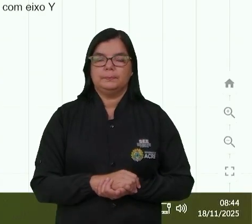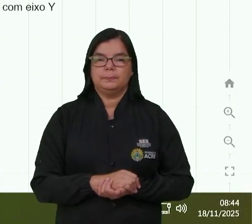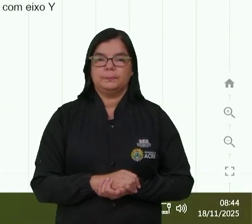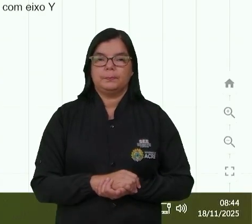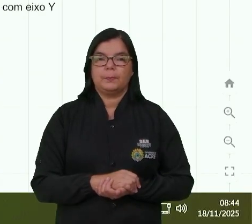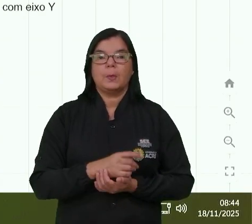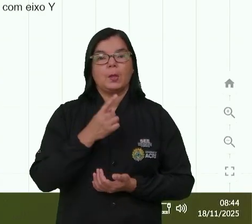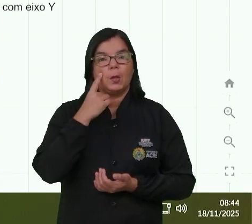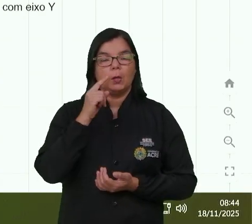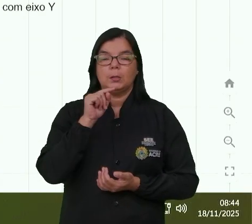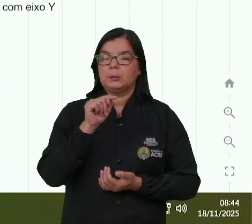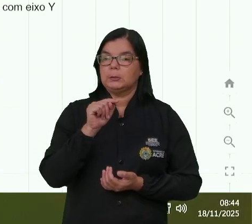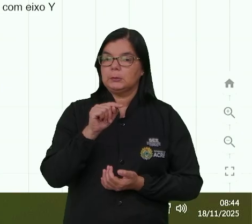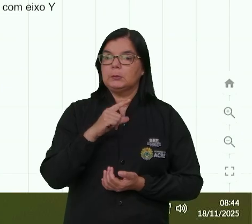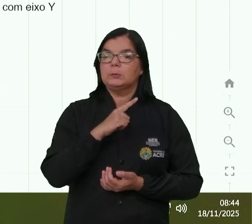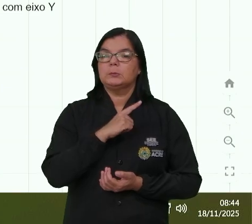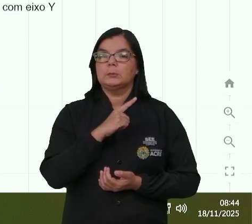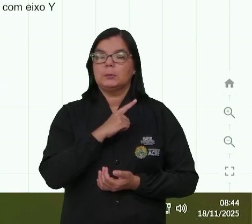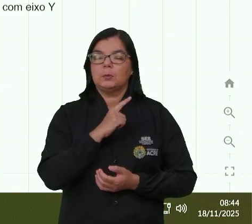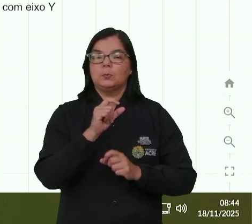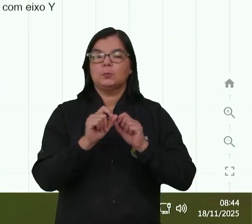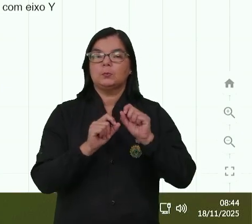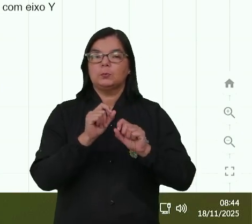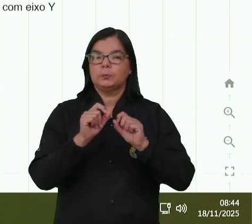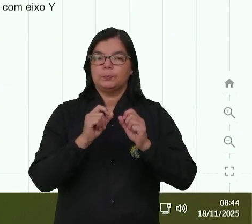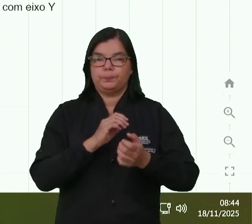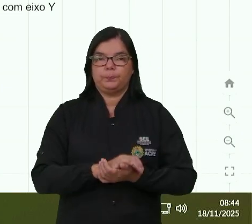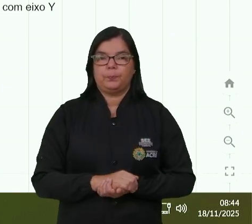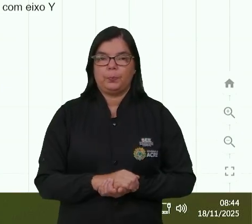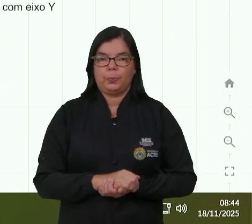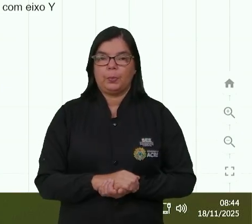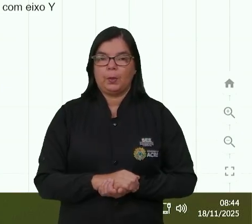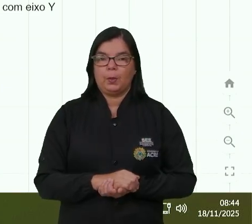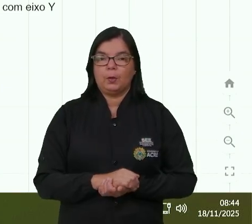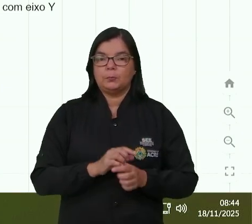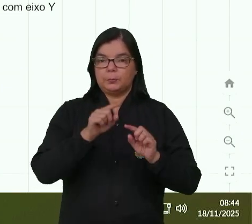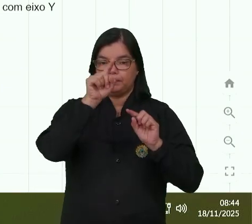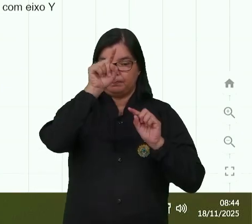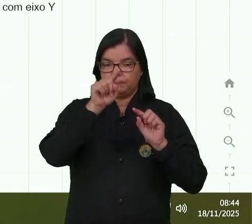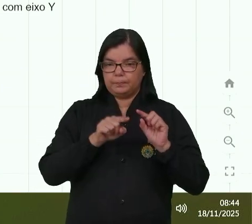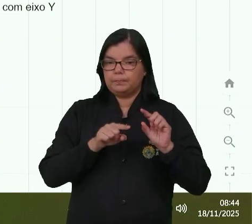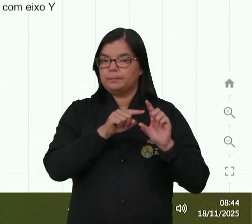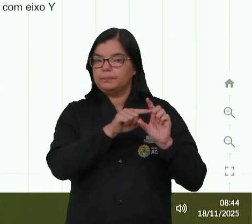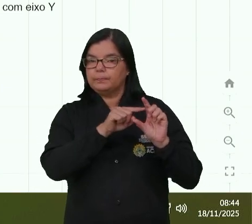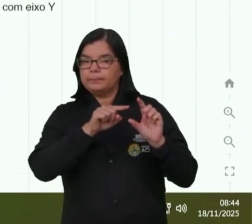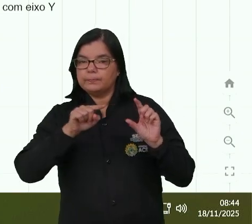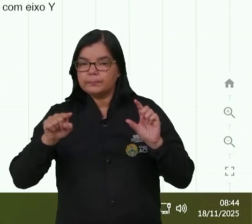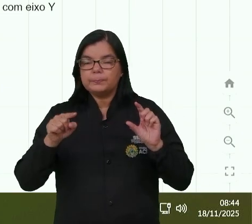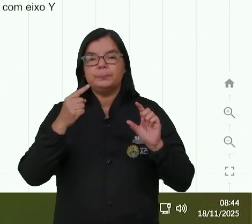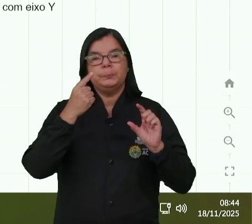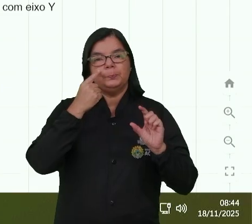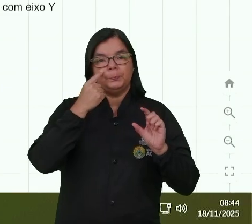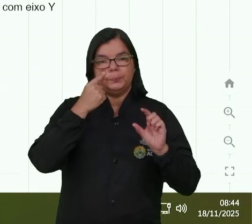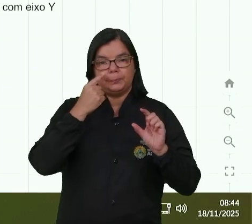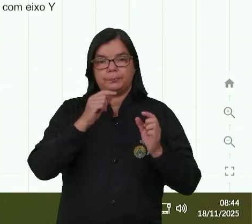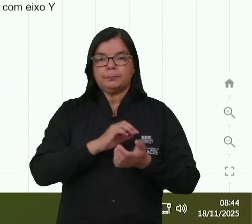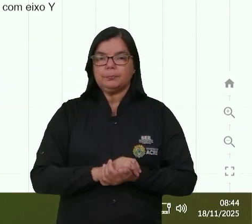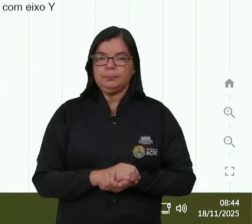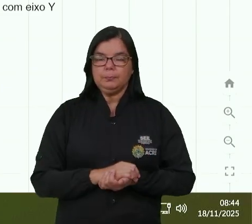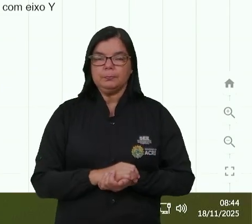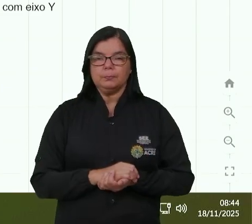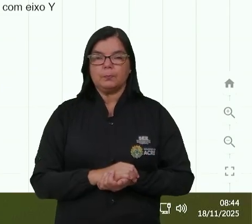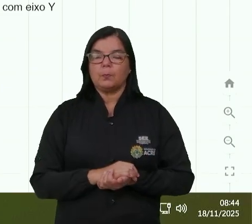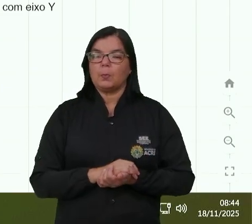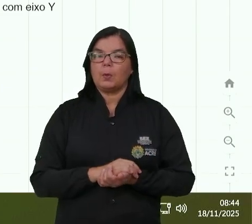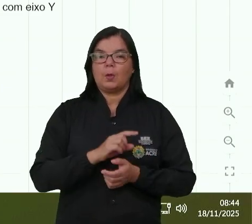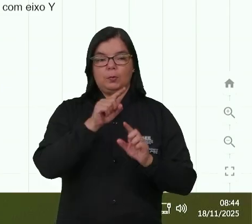Ok, então aqui nós temos o gráfico de uma função quadrática, como eu avisei que nós íamos fazer. Aqui está esse gráfico